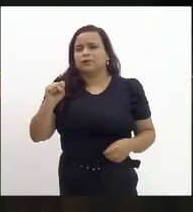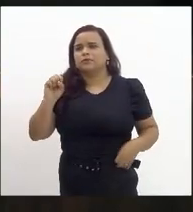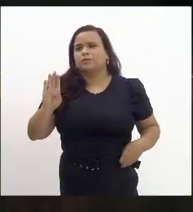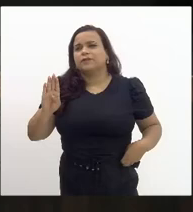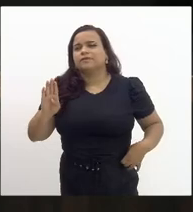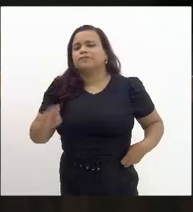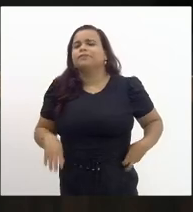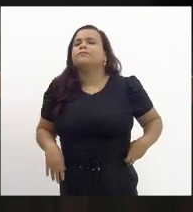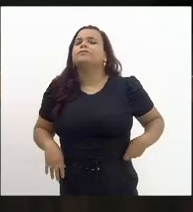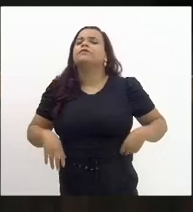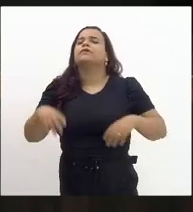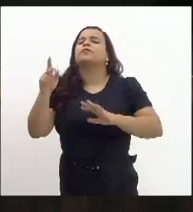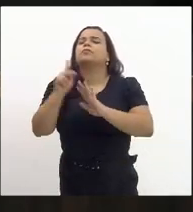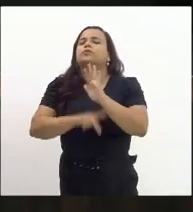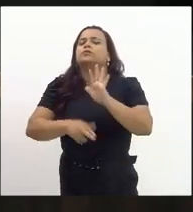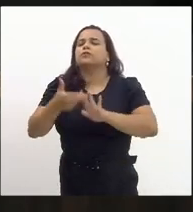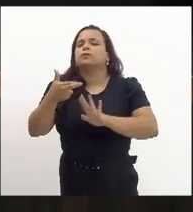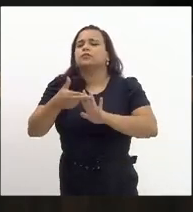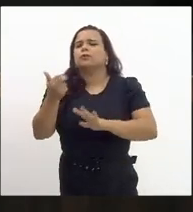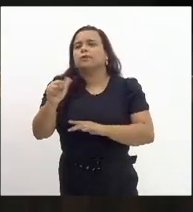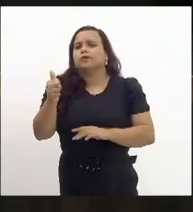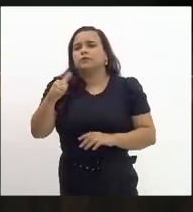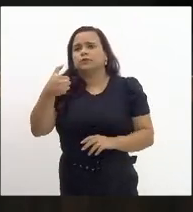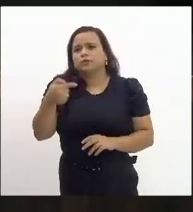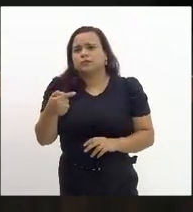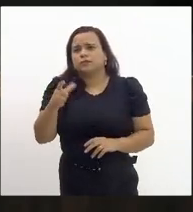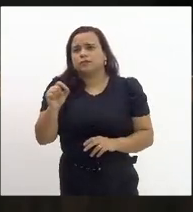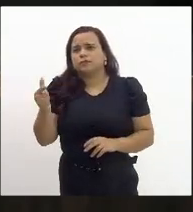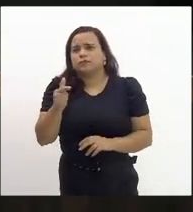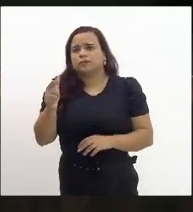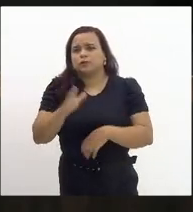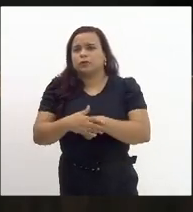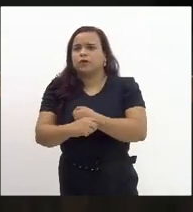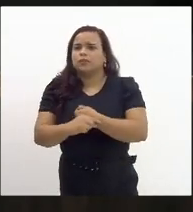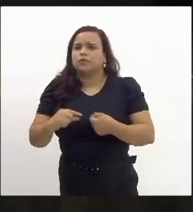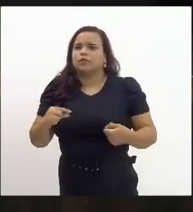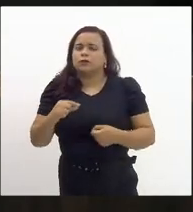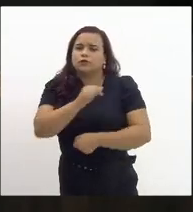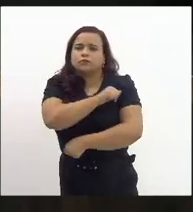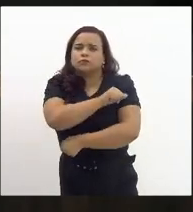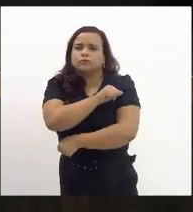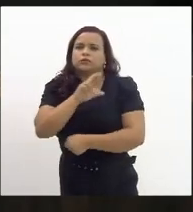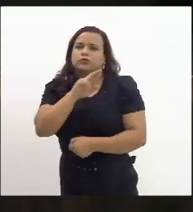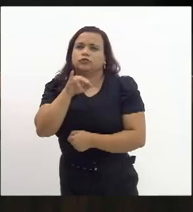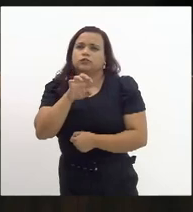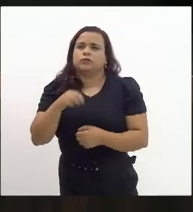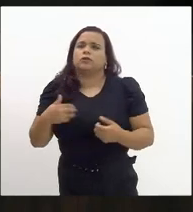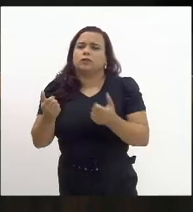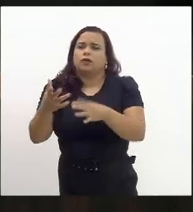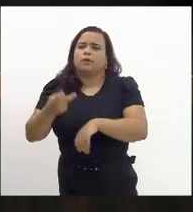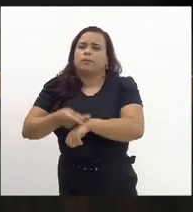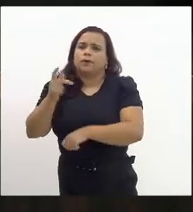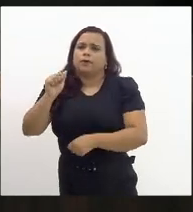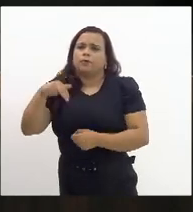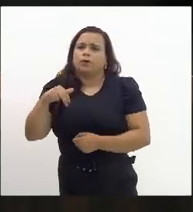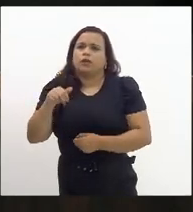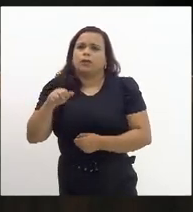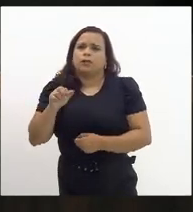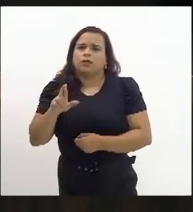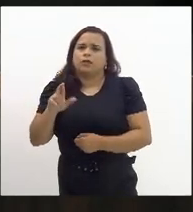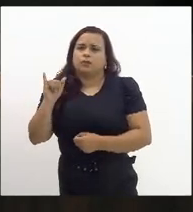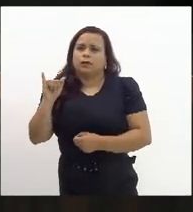resolução 117/22, de autoria da deputada enfermeira Rejane, concede prêmio Ana Nery da Saúde ao justíssima, à ilustríssima